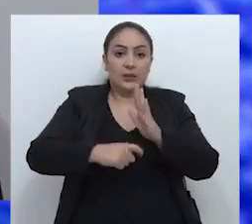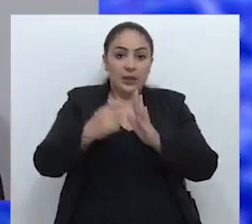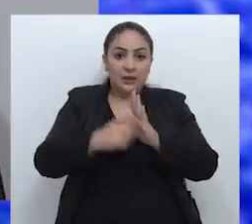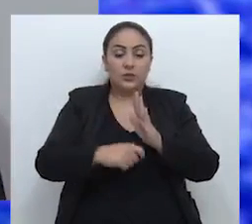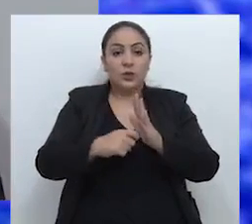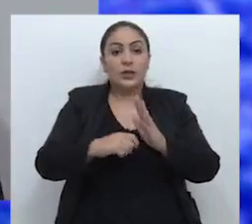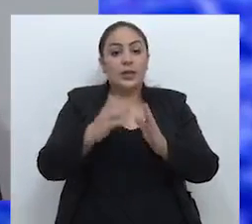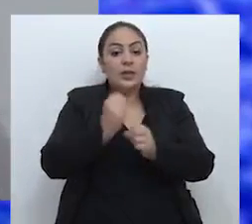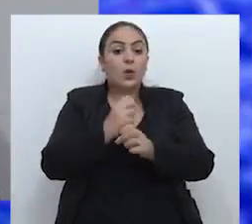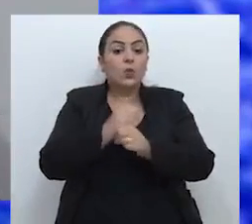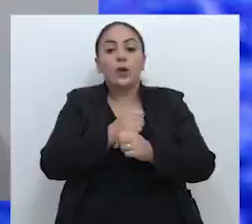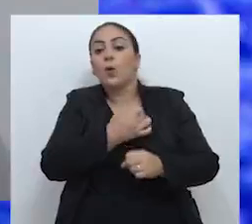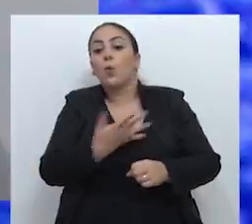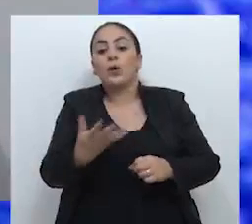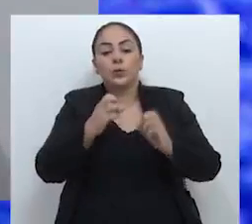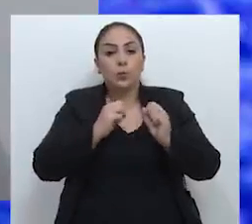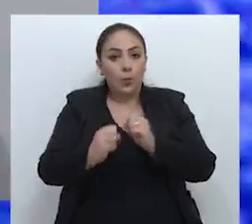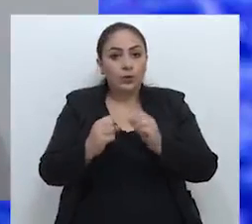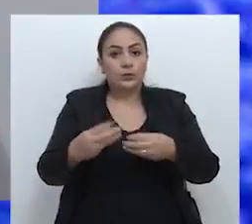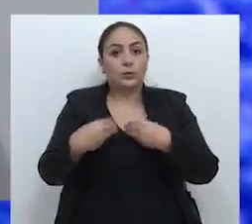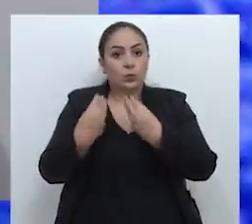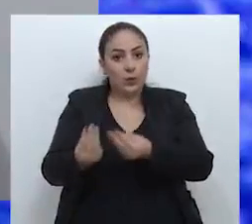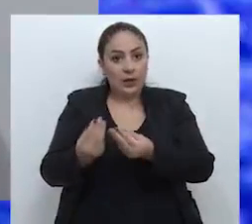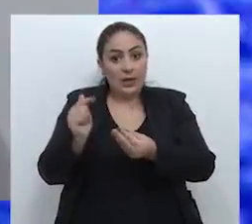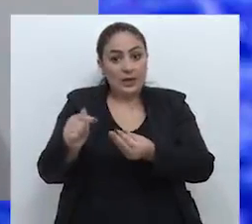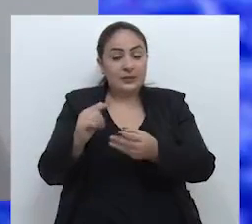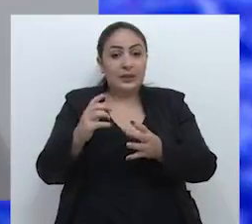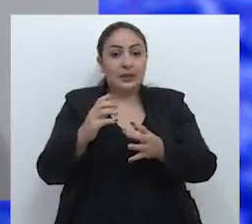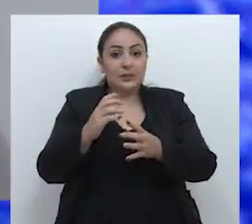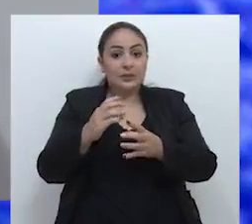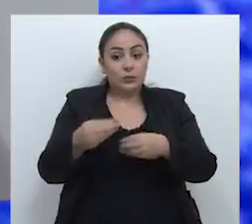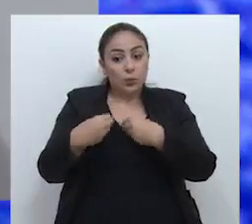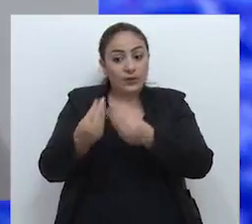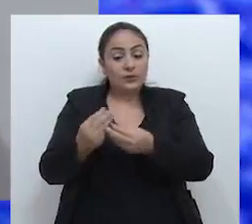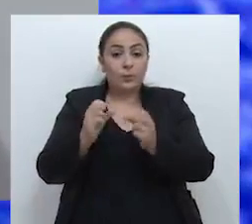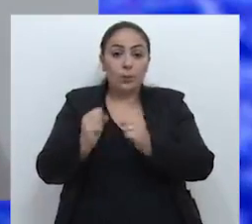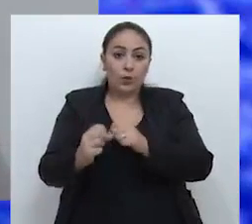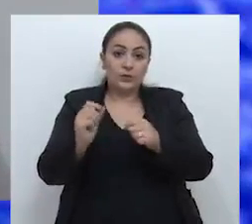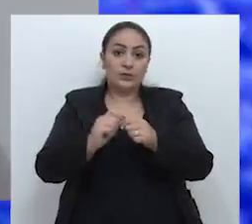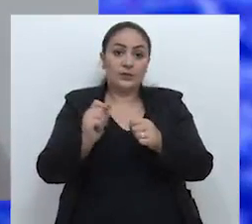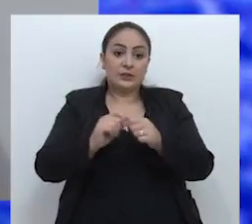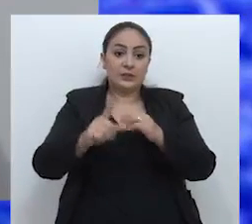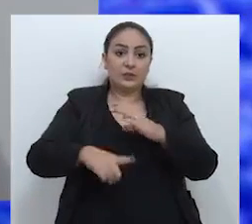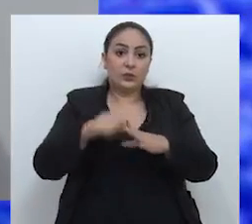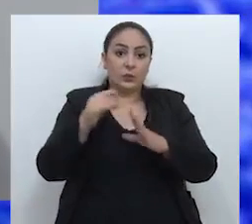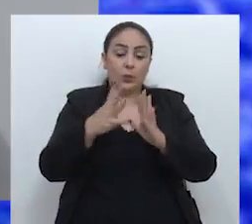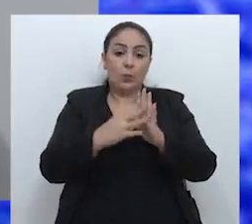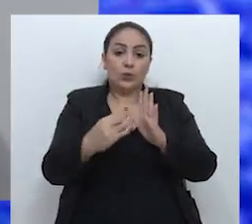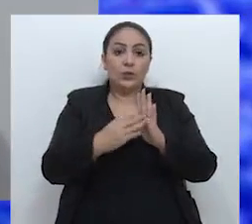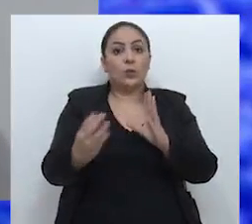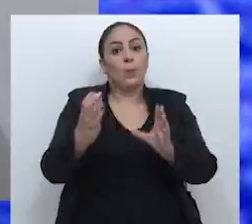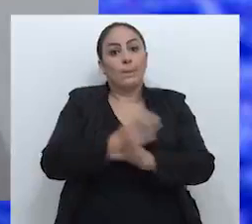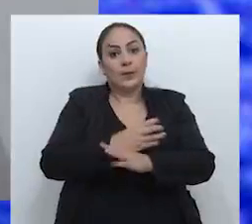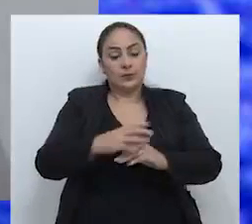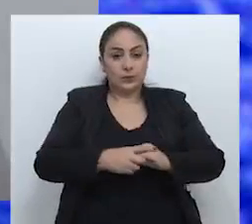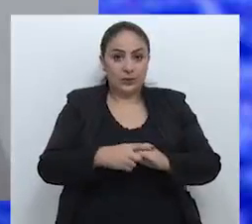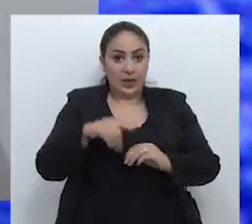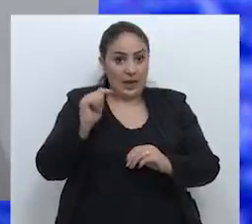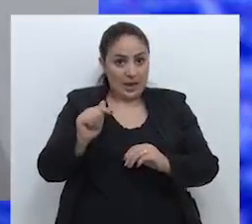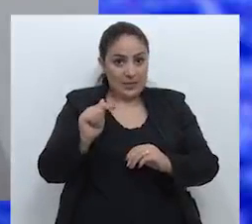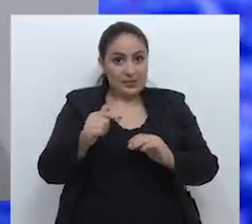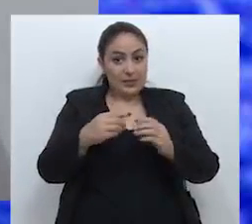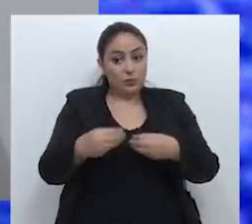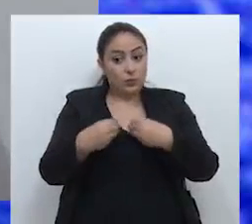calcula o valor possível de ser doado, e essa doação só é possível de ser feita na opção pelo modelo completo.